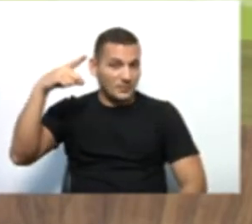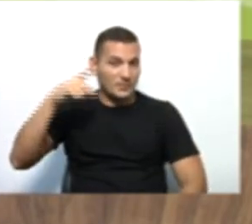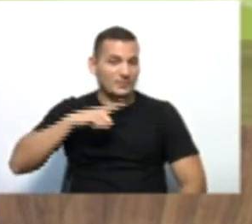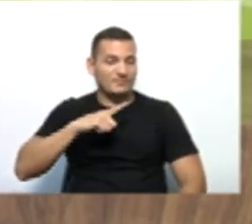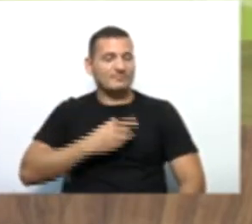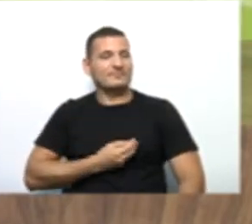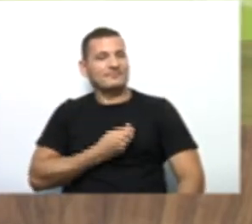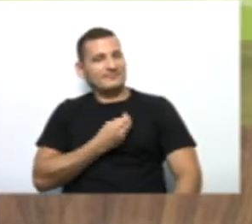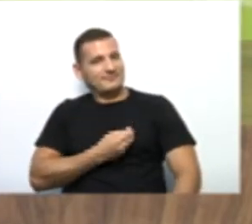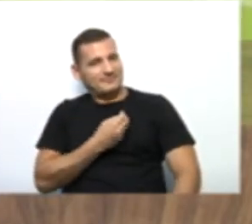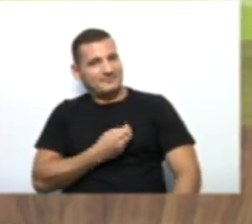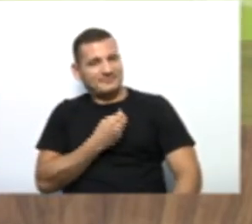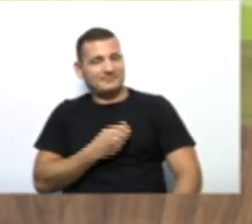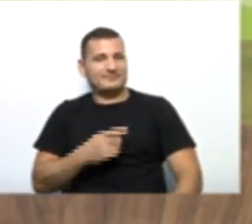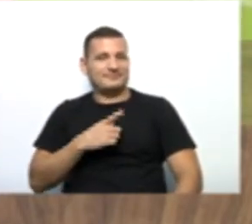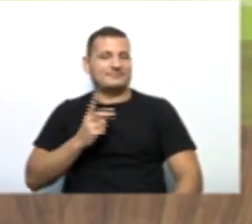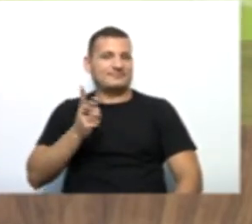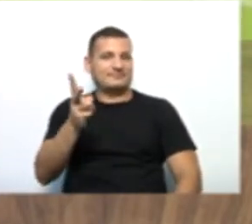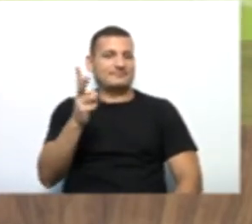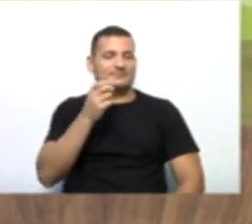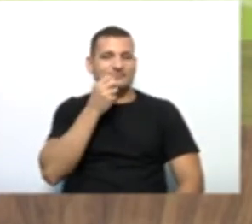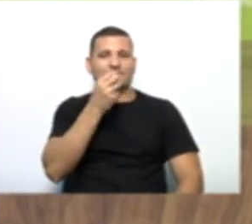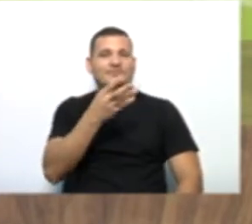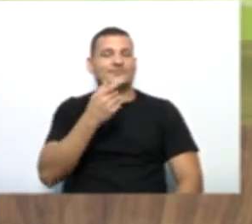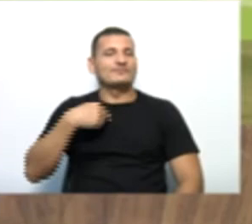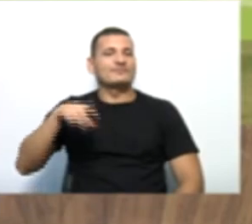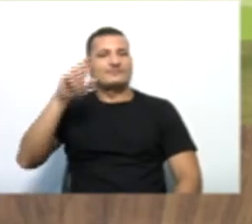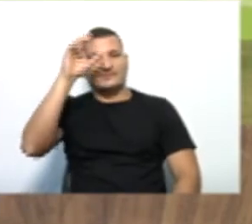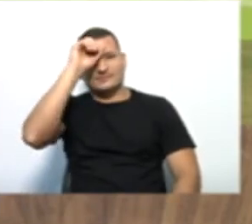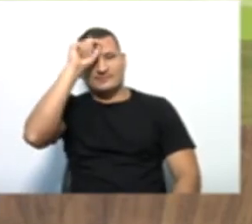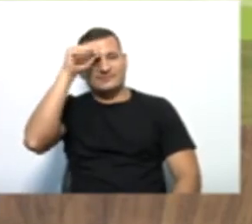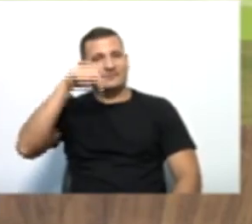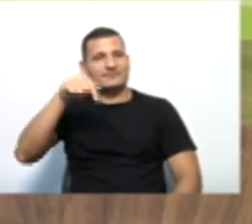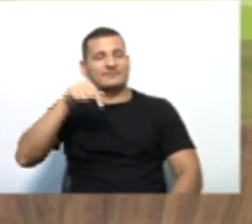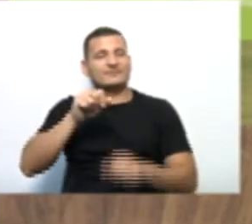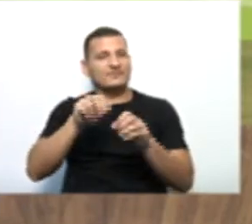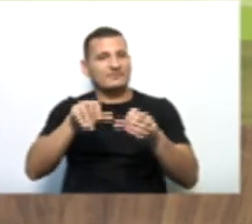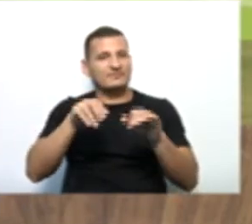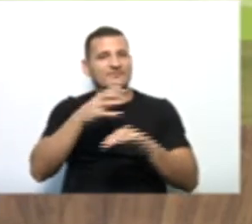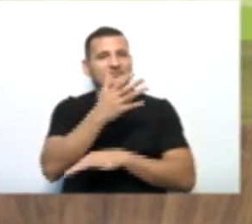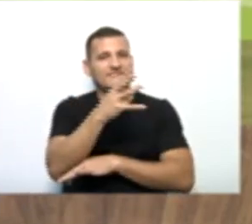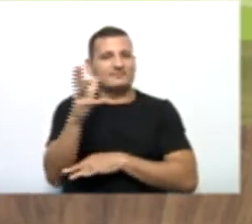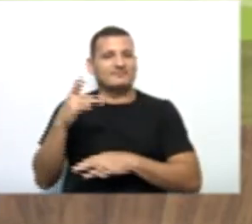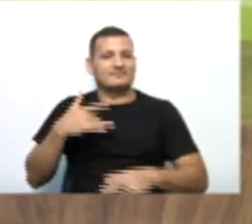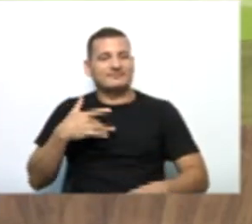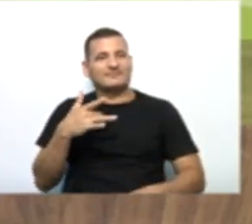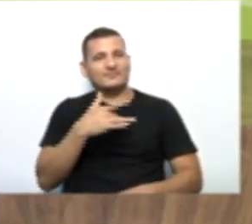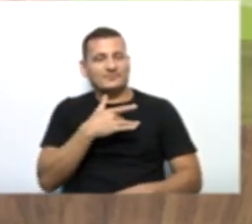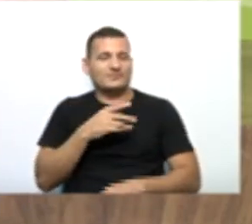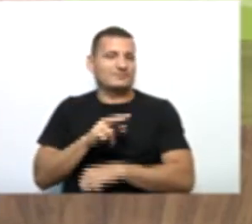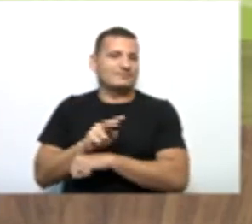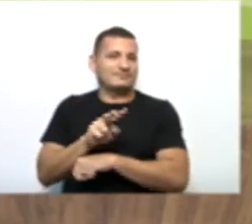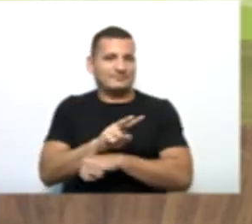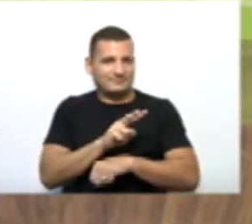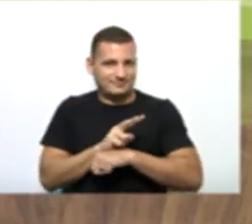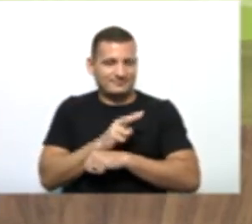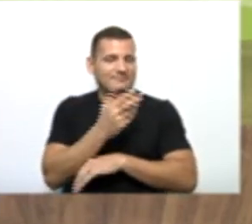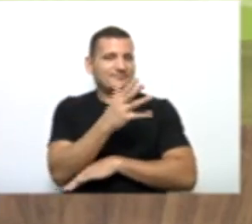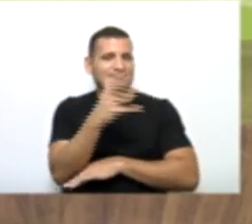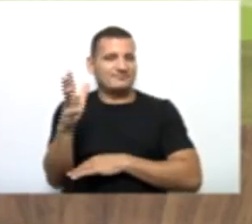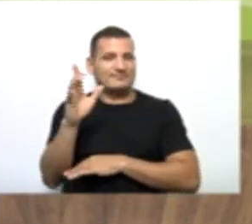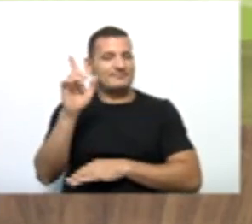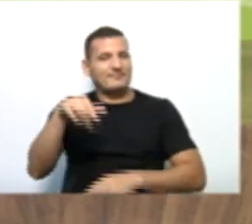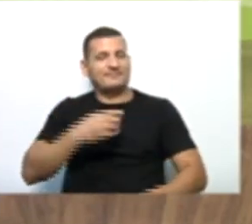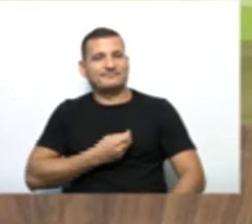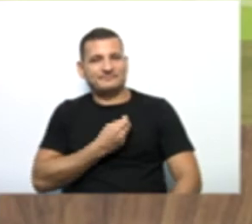tá correndo, tá bom demais. Nós estamos aprendendo sobre educação ambiental, saúde, segurança, meio ambiente, isso aqui é que